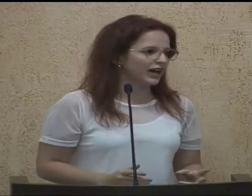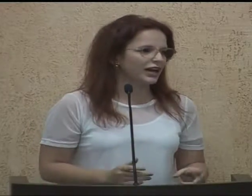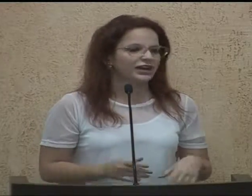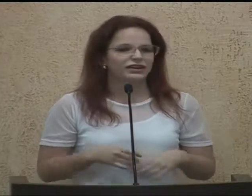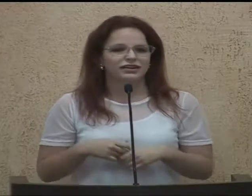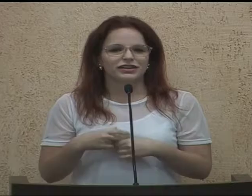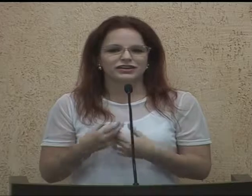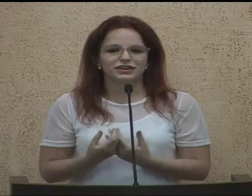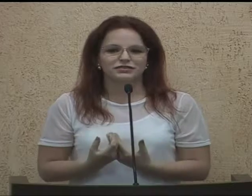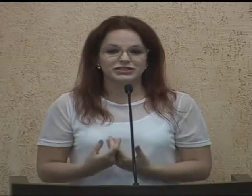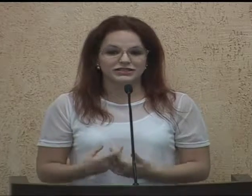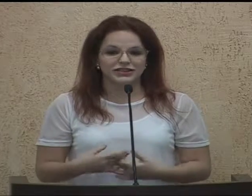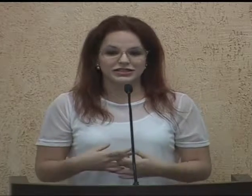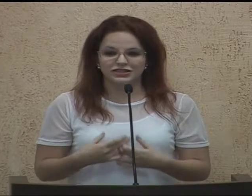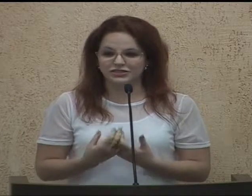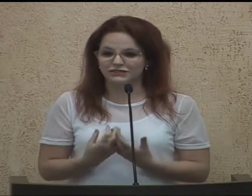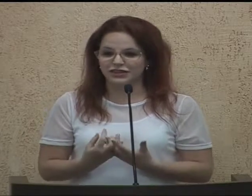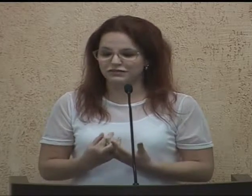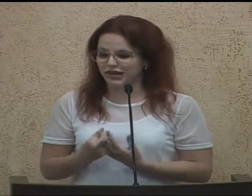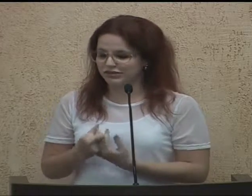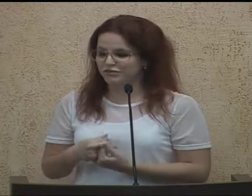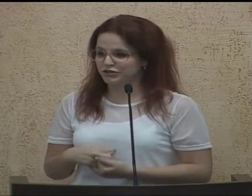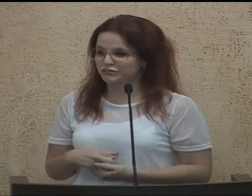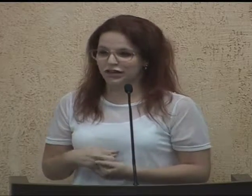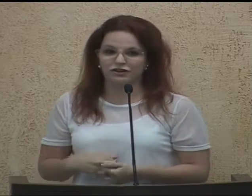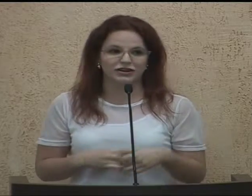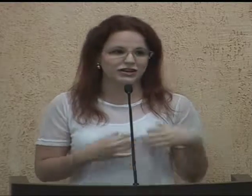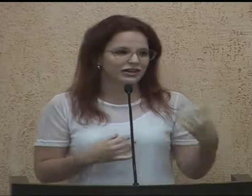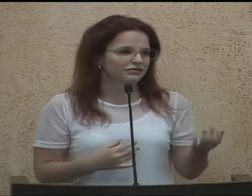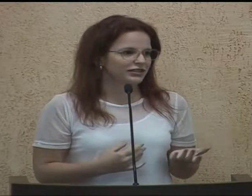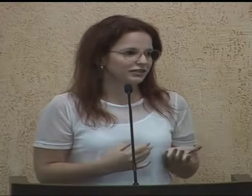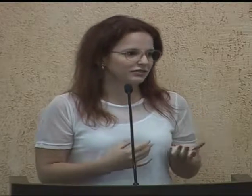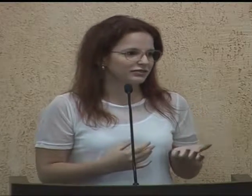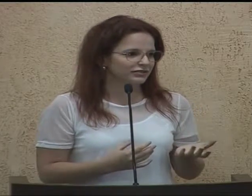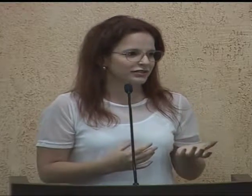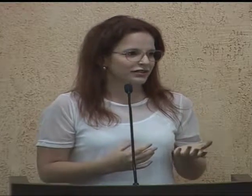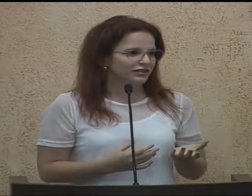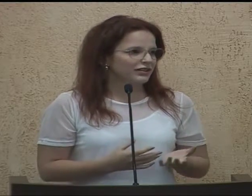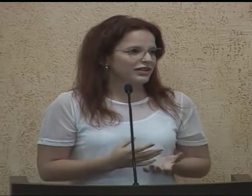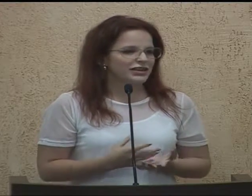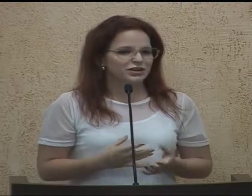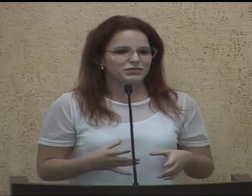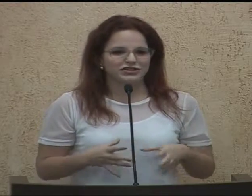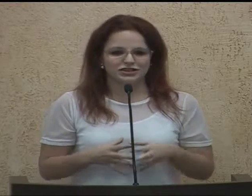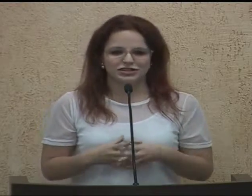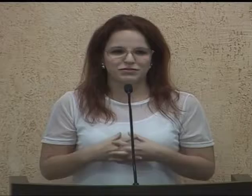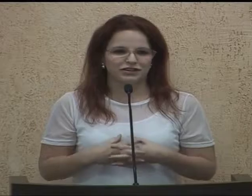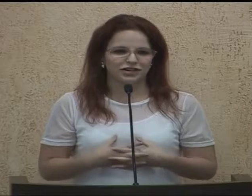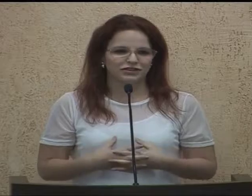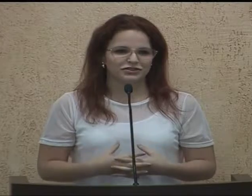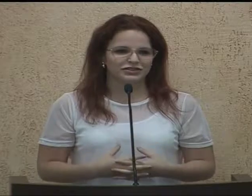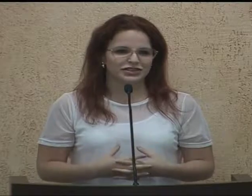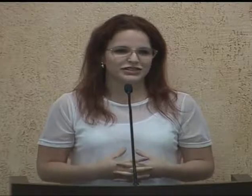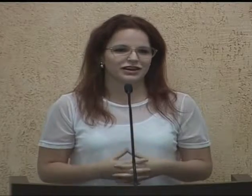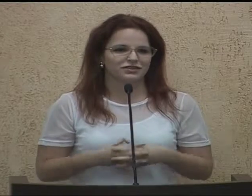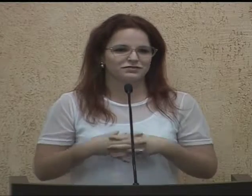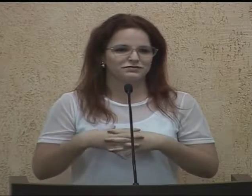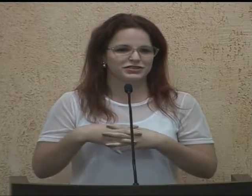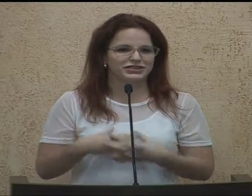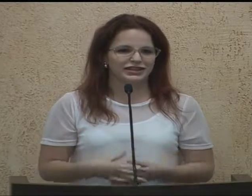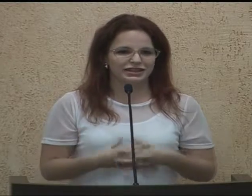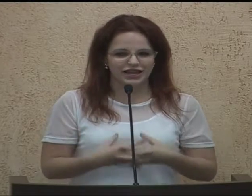a chorar. Então, às vezes, a gente vê que o gasto é muito maior com aquele cuidador que, de repente, recebeu aquela